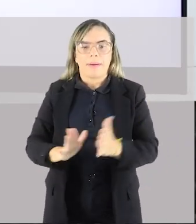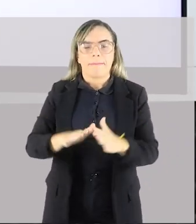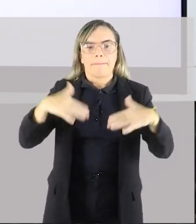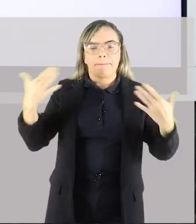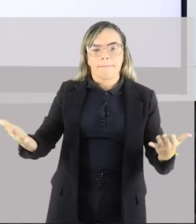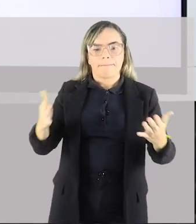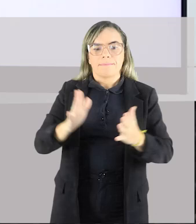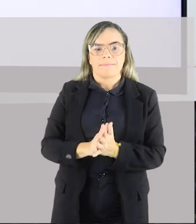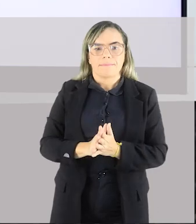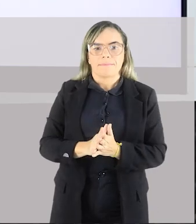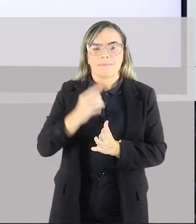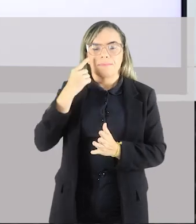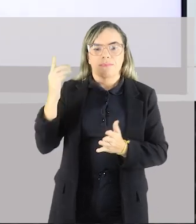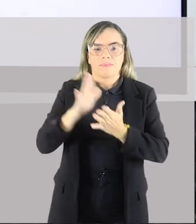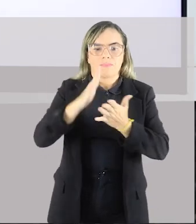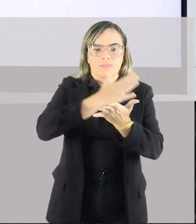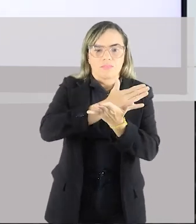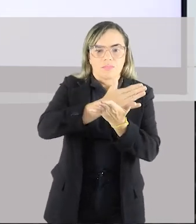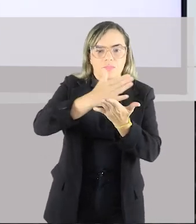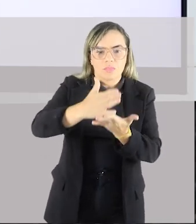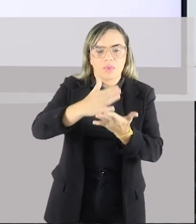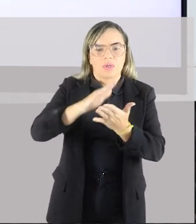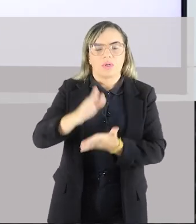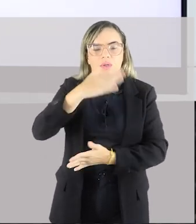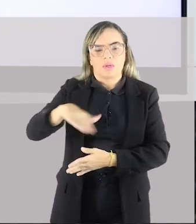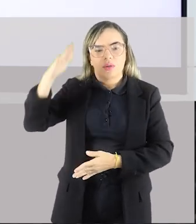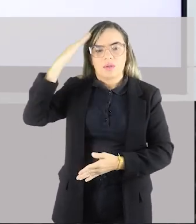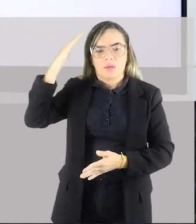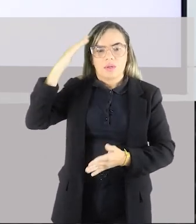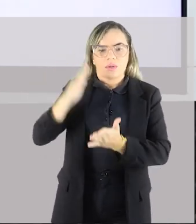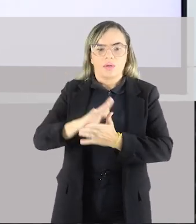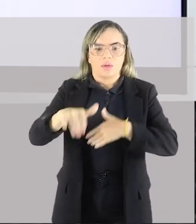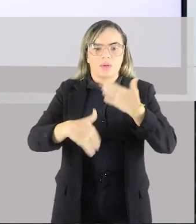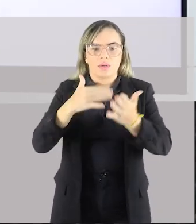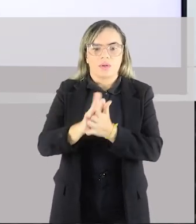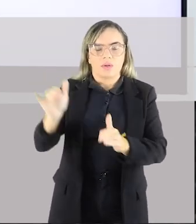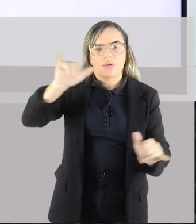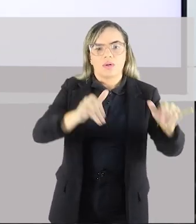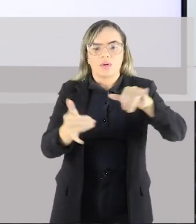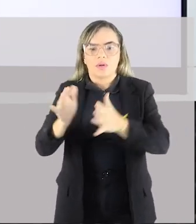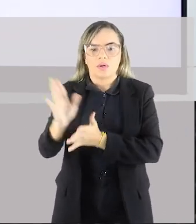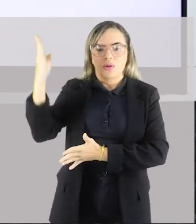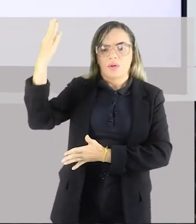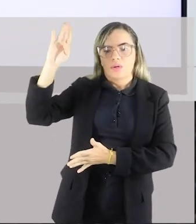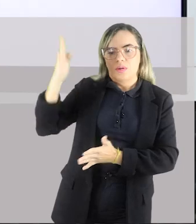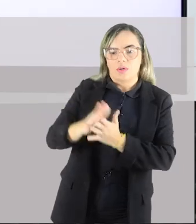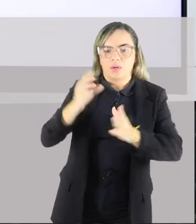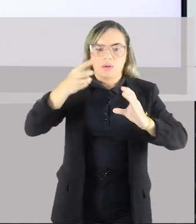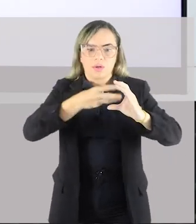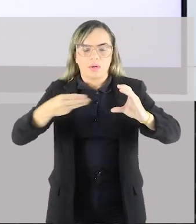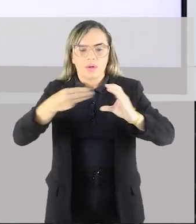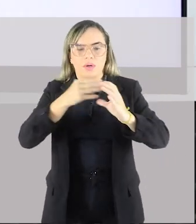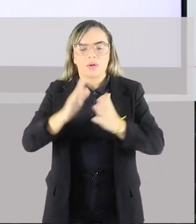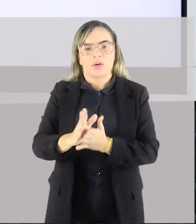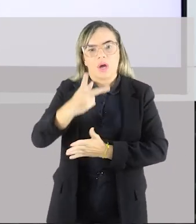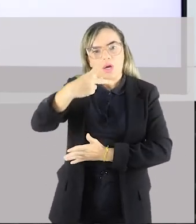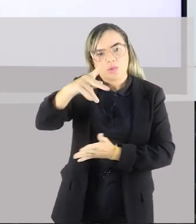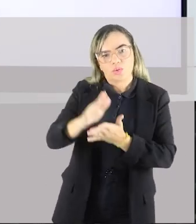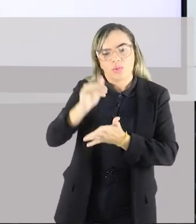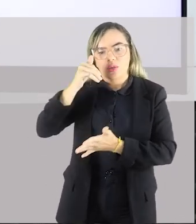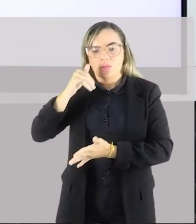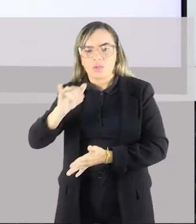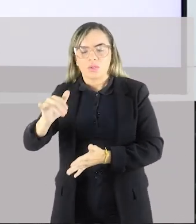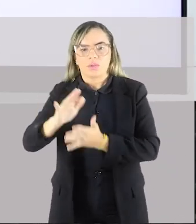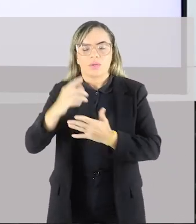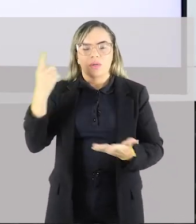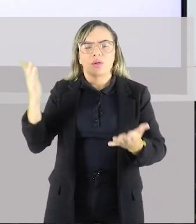Então, a gente começa entendendo que é um processo químico e biológico feito para que a célula produza a sua energia.